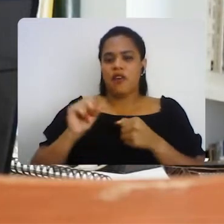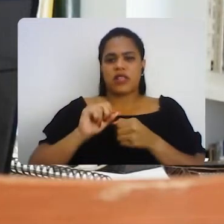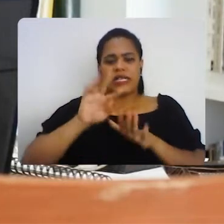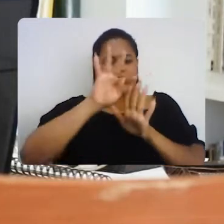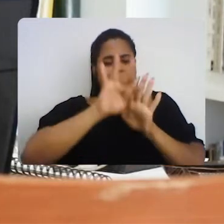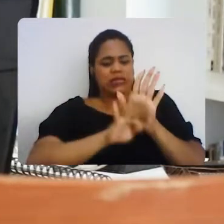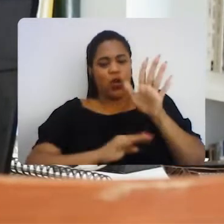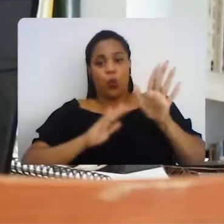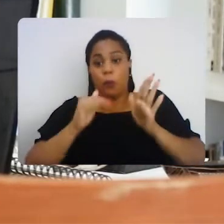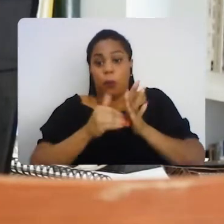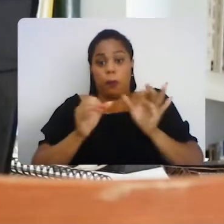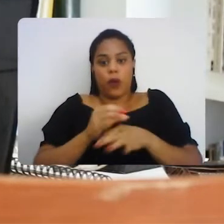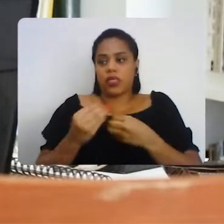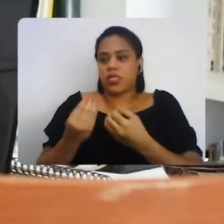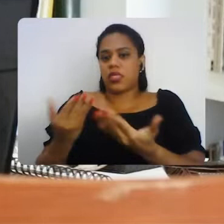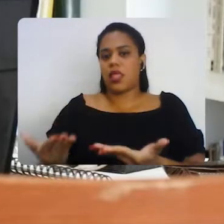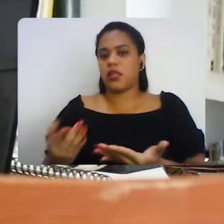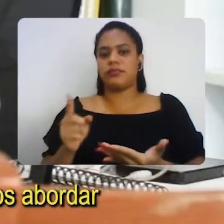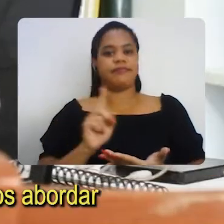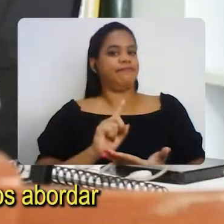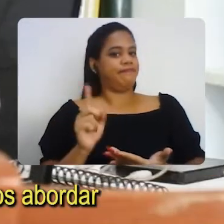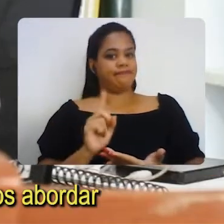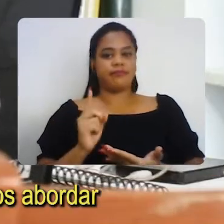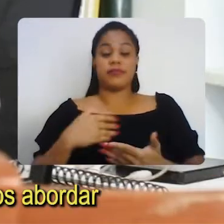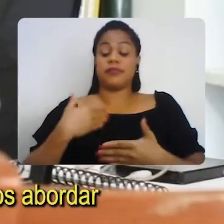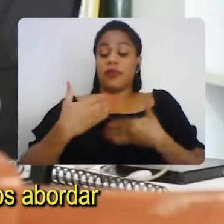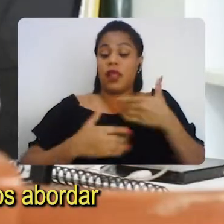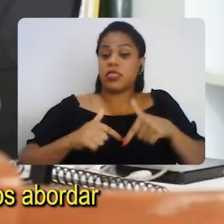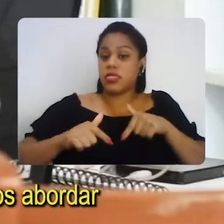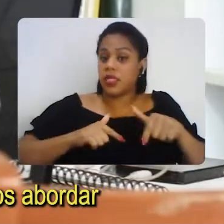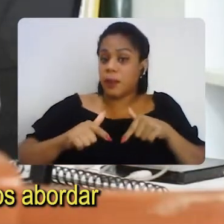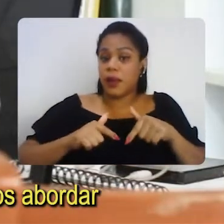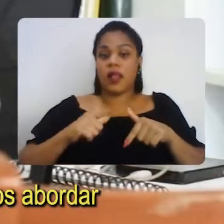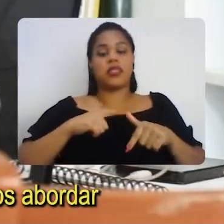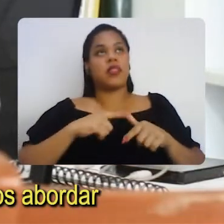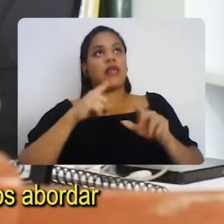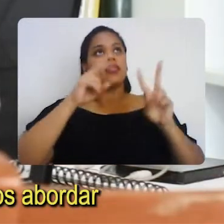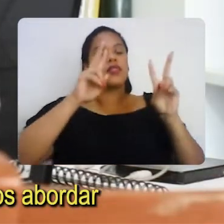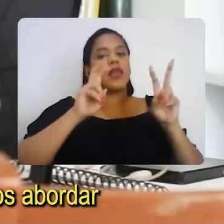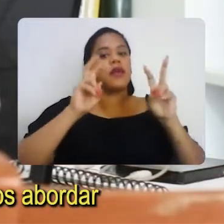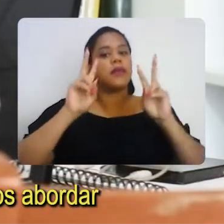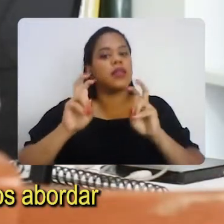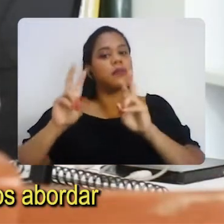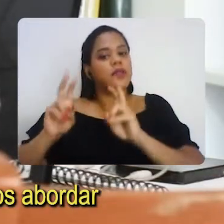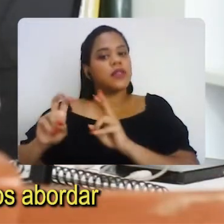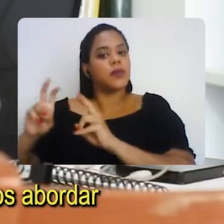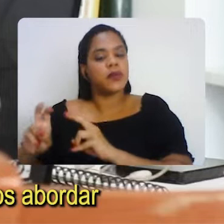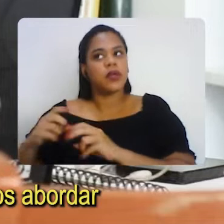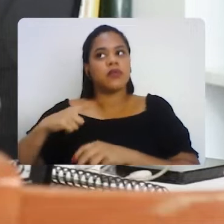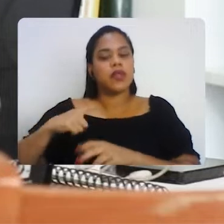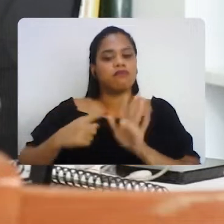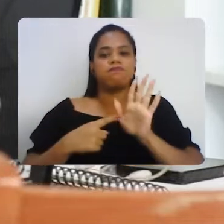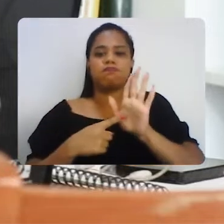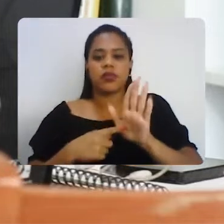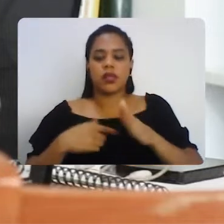texto inteiro e entreguei ao ator, né? Nós começamos a trabalhar uma série de situações, os temas que nós íamos